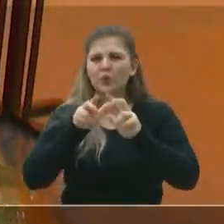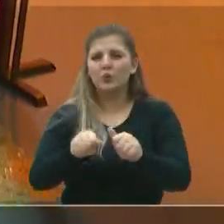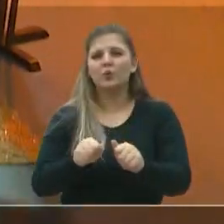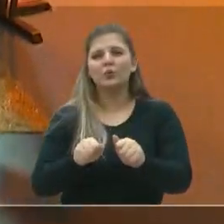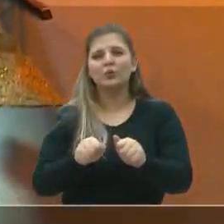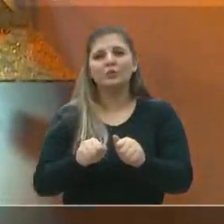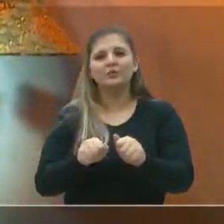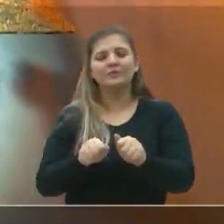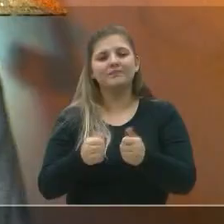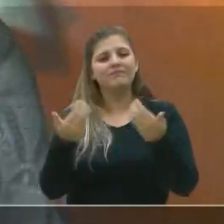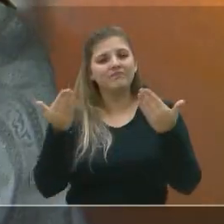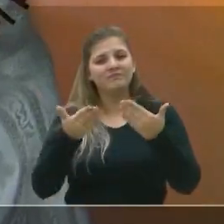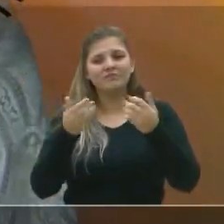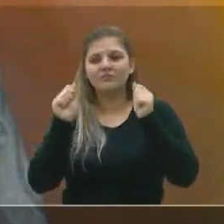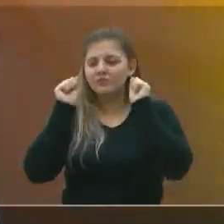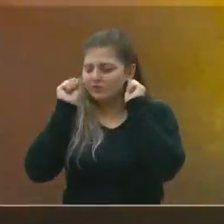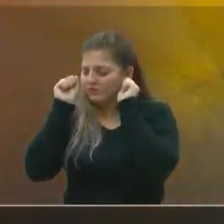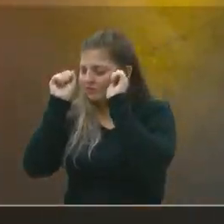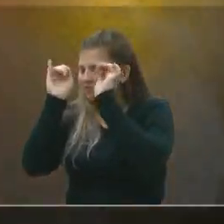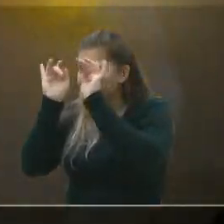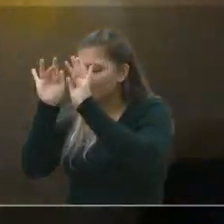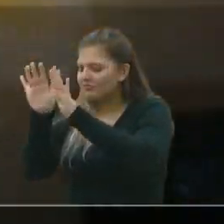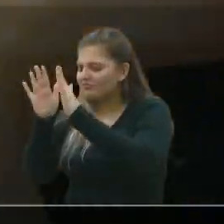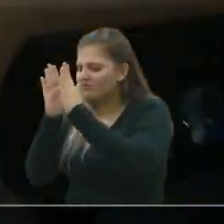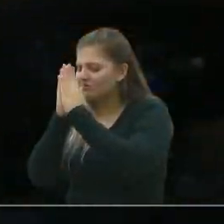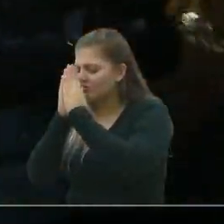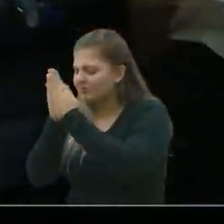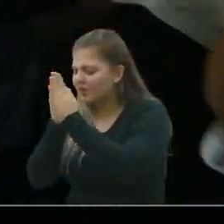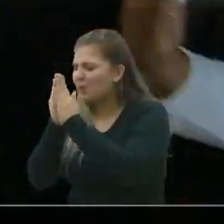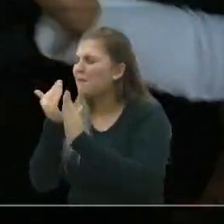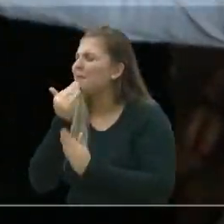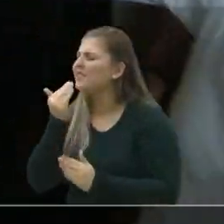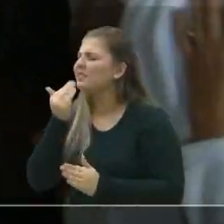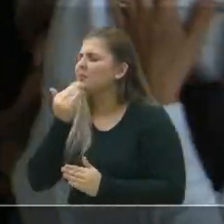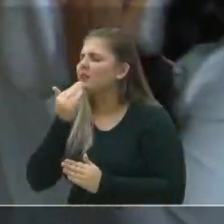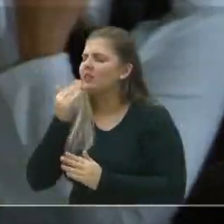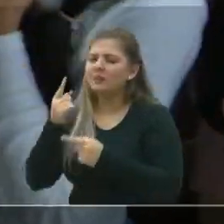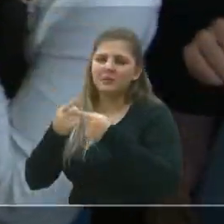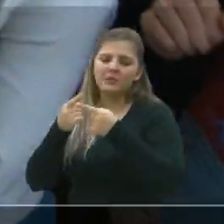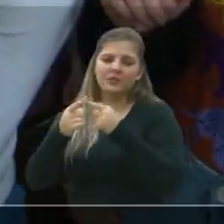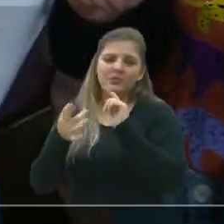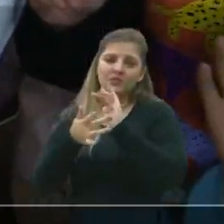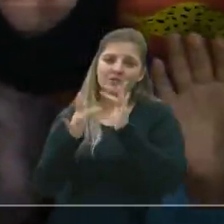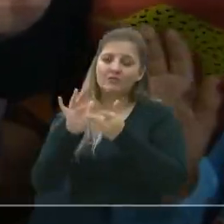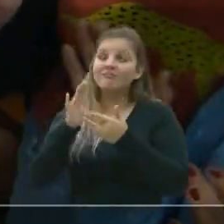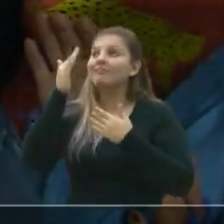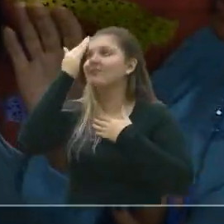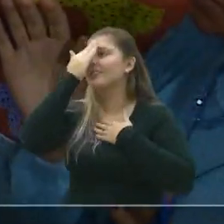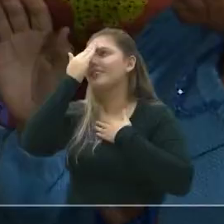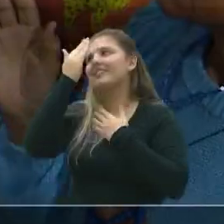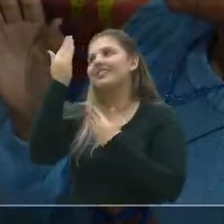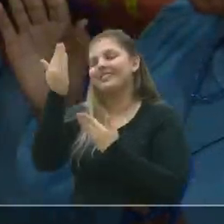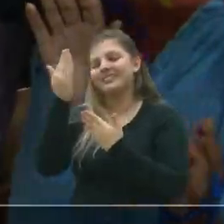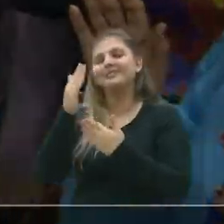Lança agora sobre Ele a tua súplica. Lança a tua gratidão.